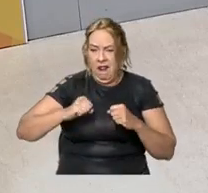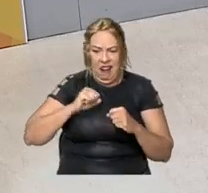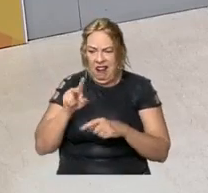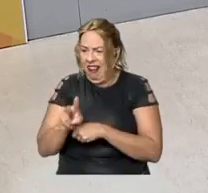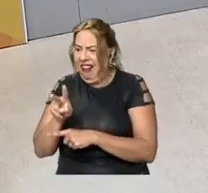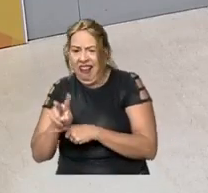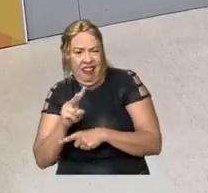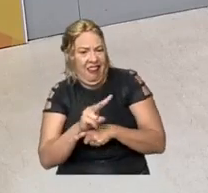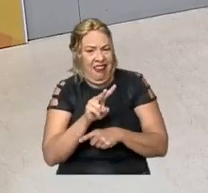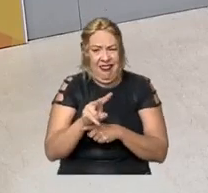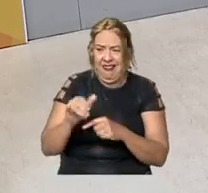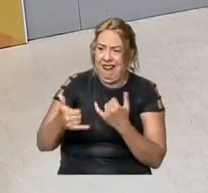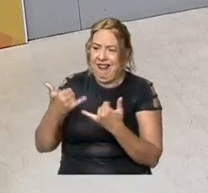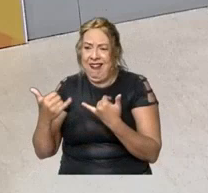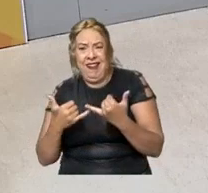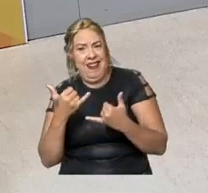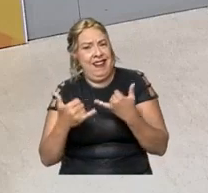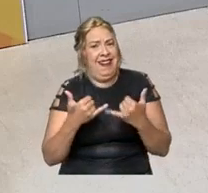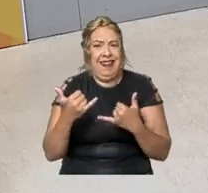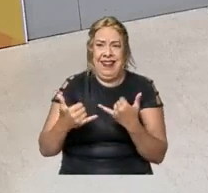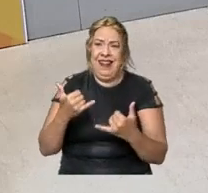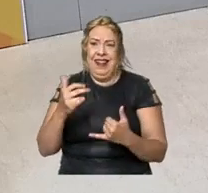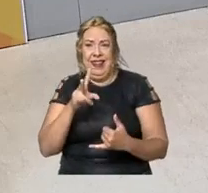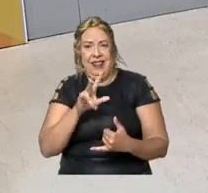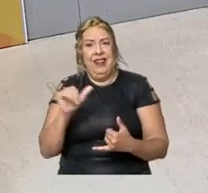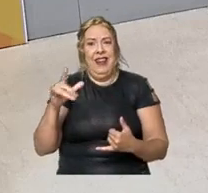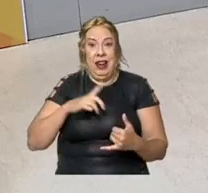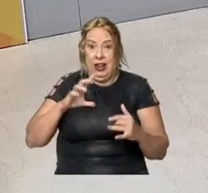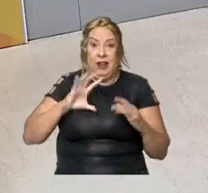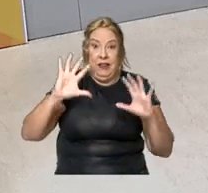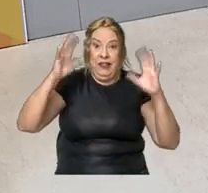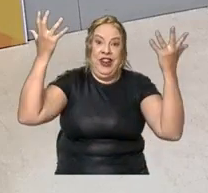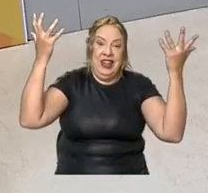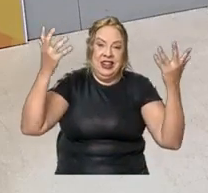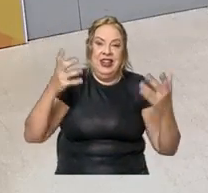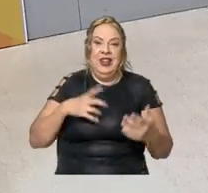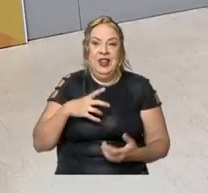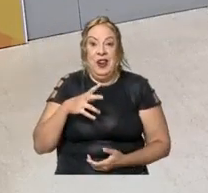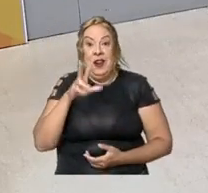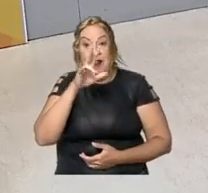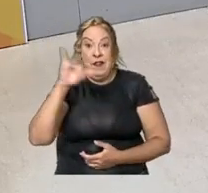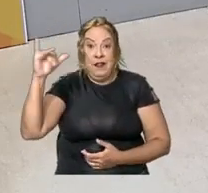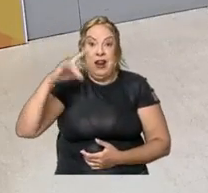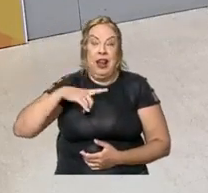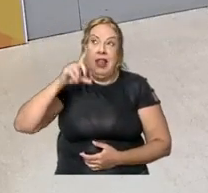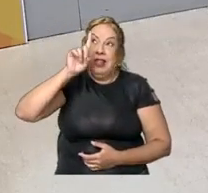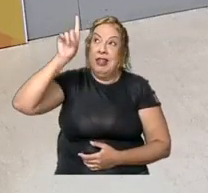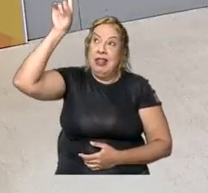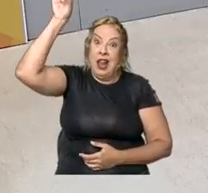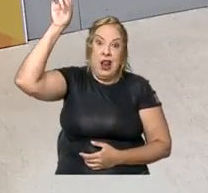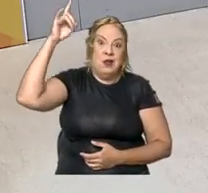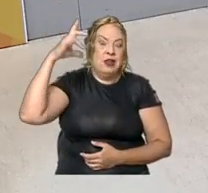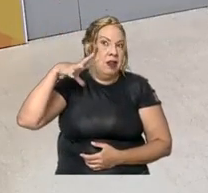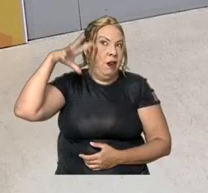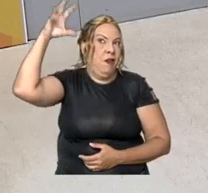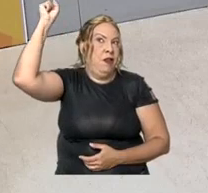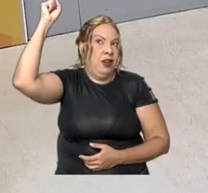brincadeira, participando. Vai ser aquela folia, aquela festa. Vai falando que o universo já vai